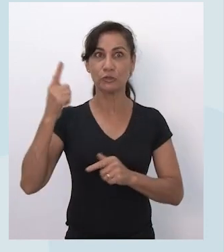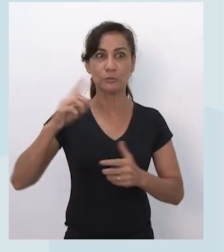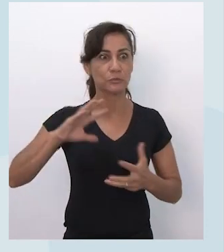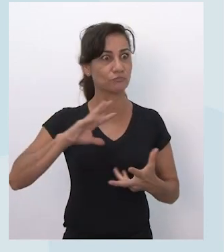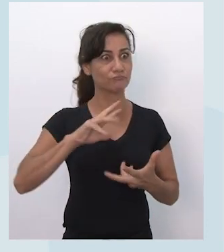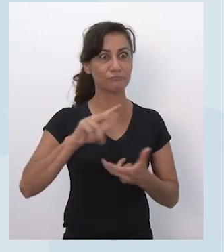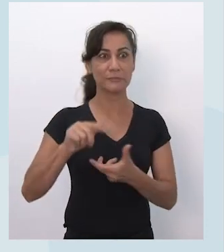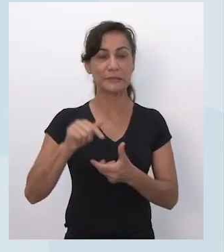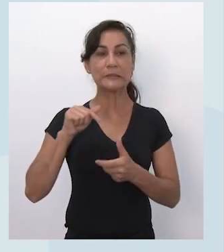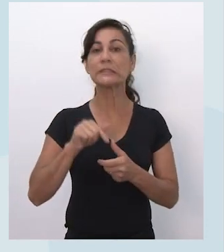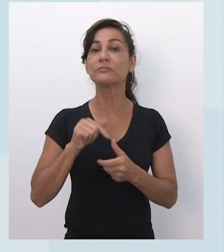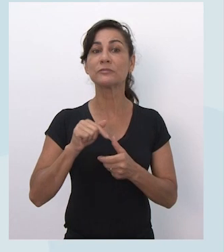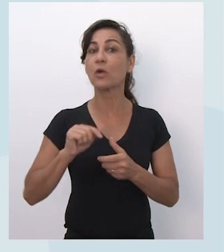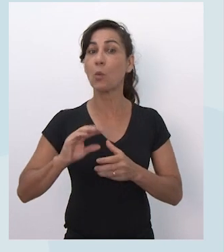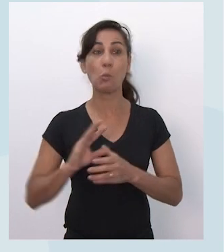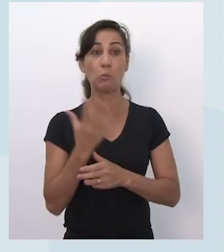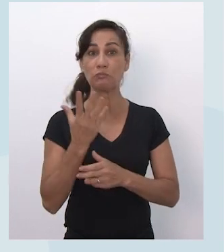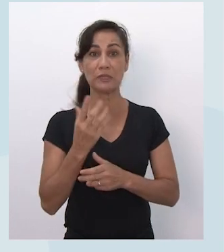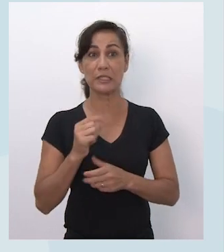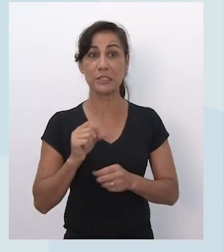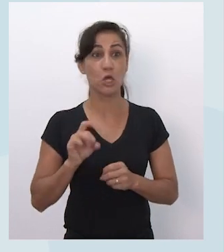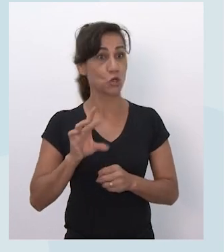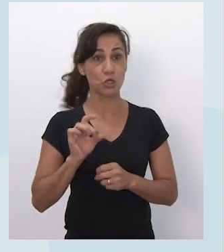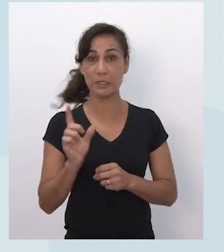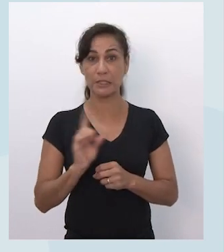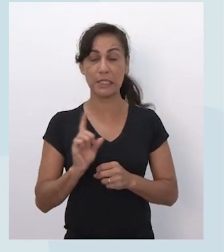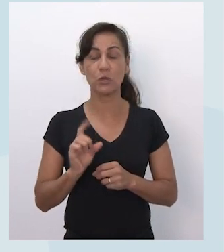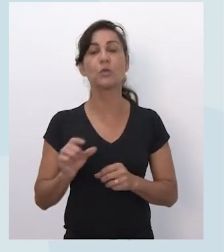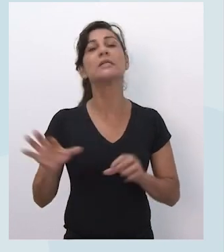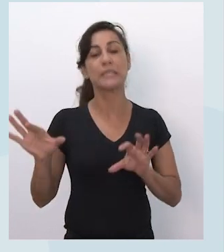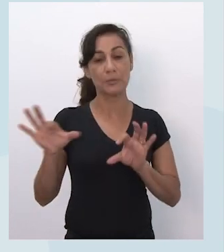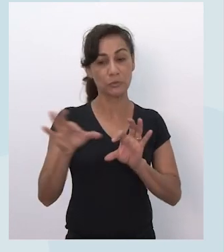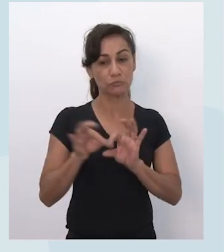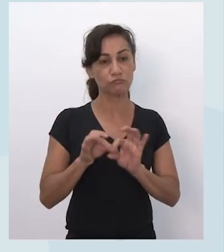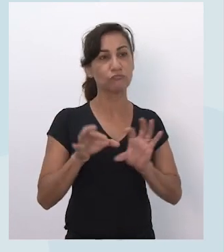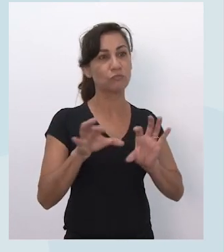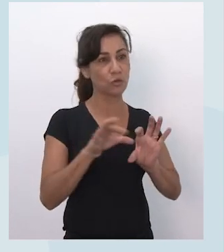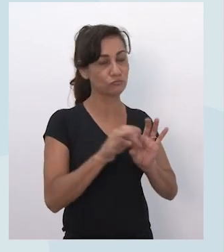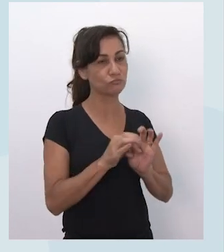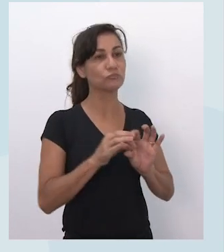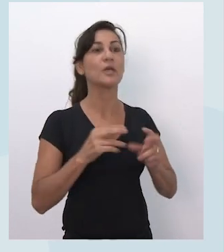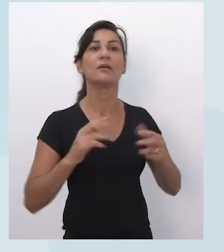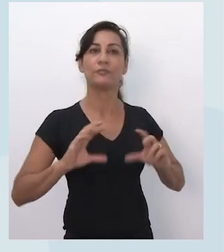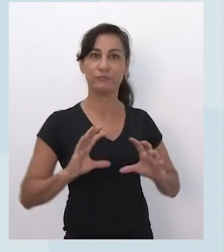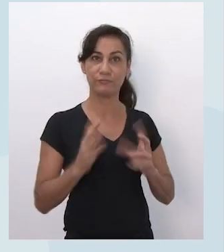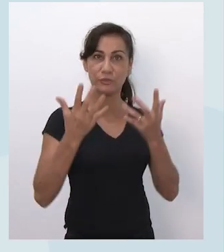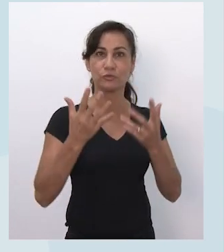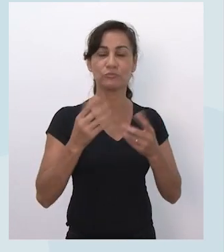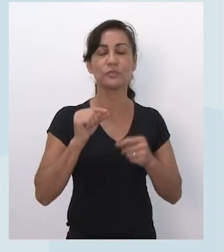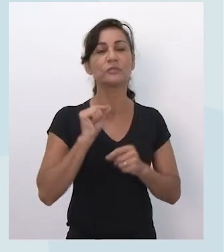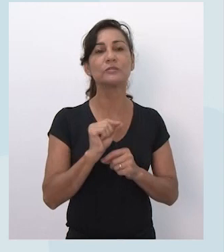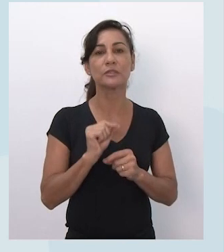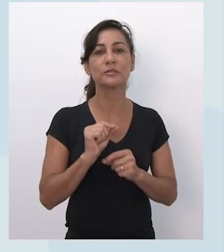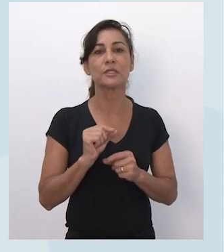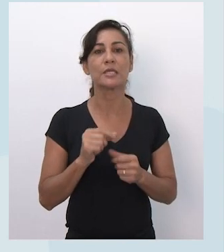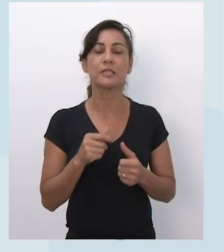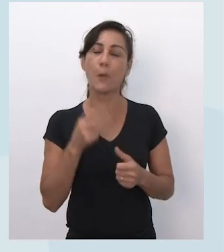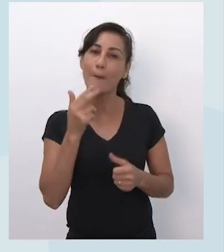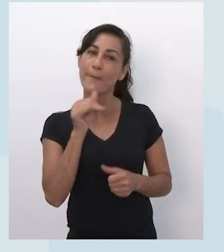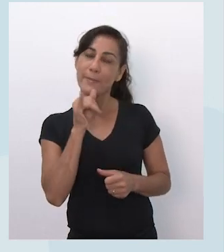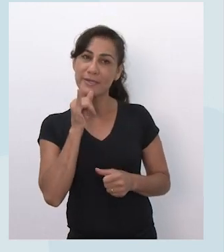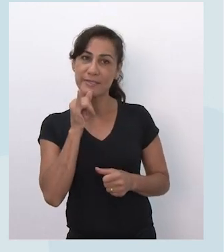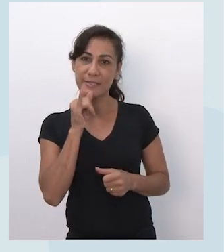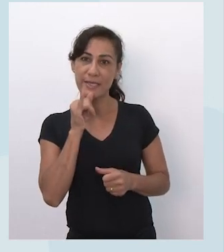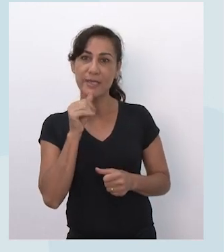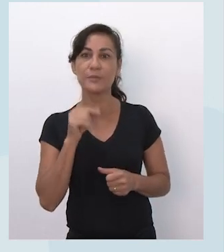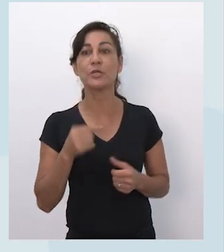acontece isoladamente, mas sempre em interação com outros fenômenos próximos ou distantes. Então, aqui, por exemplo, a gente